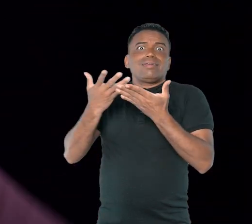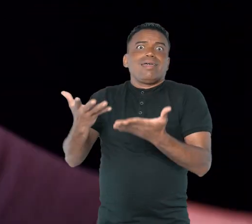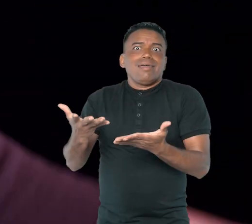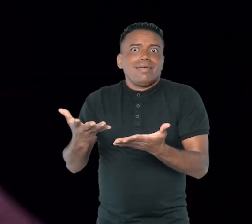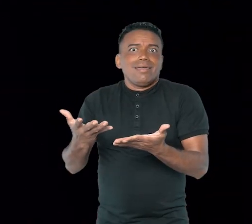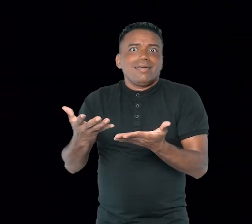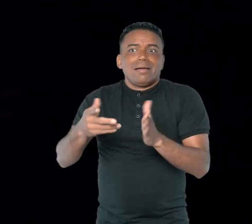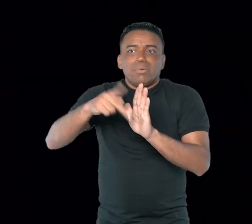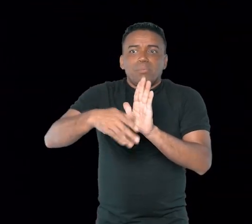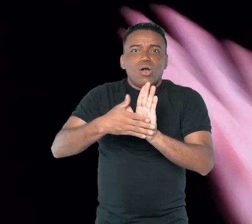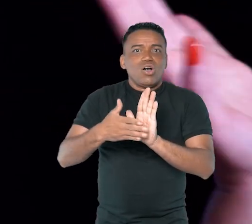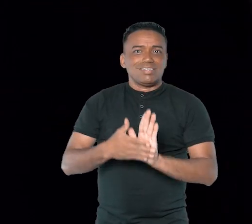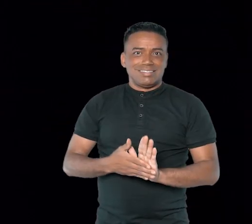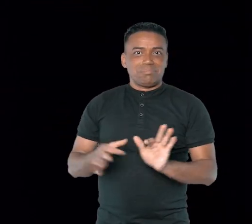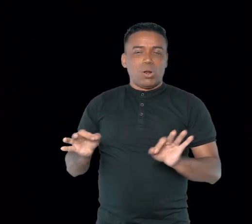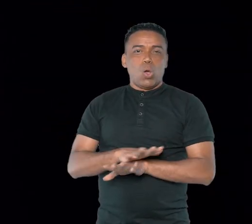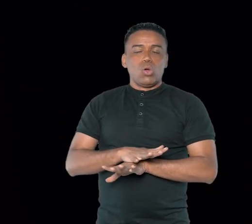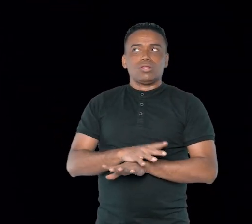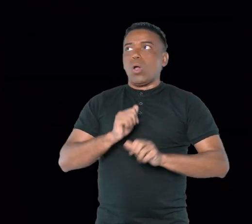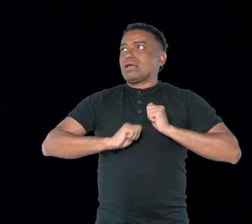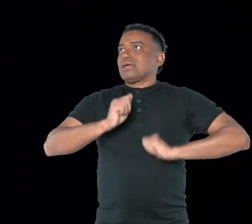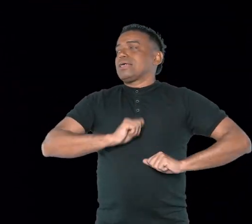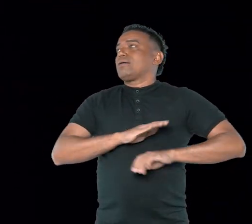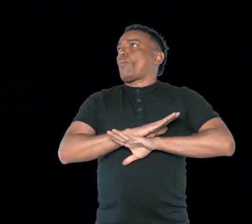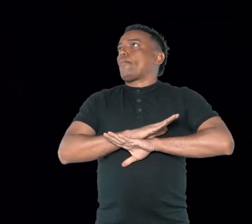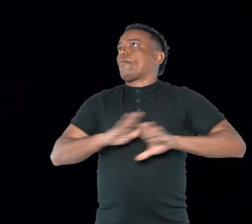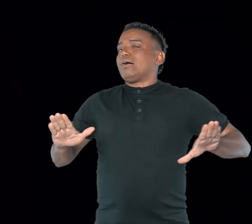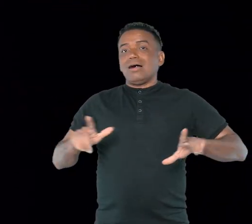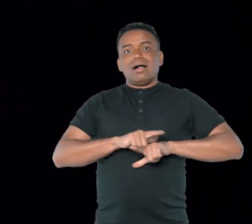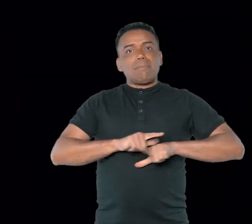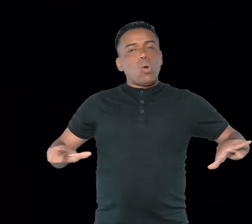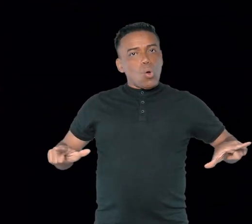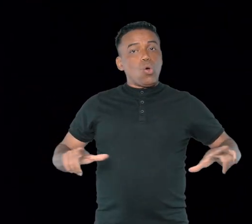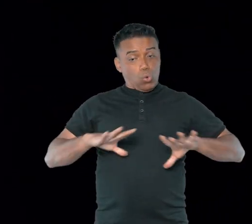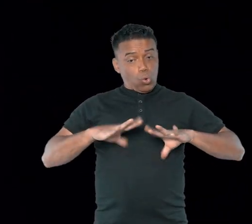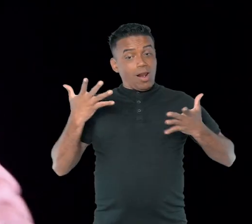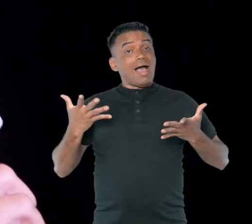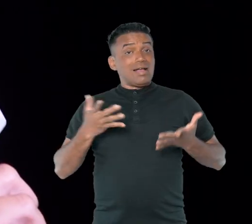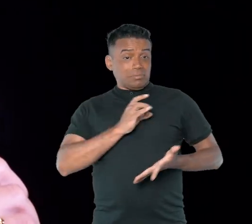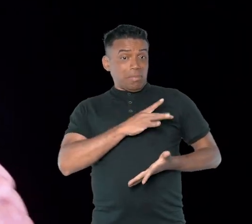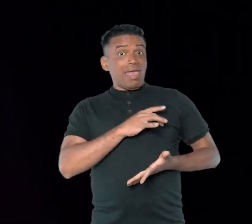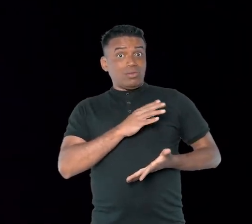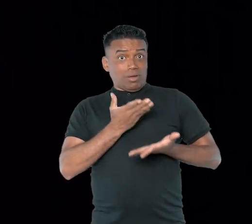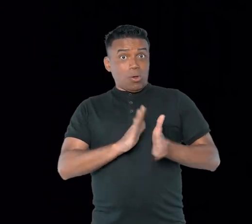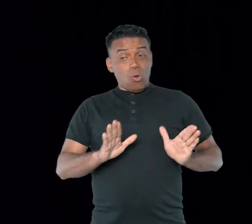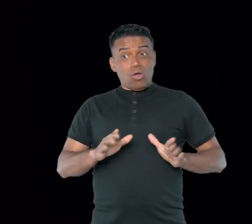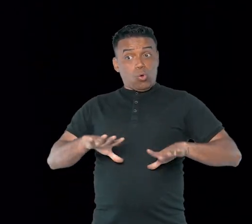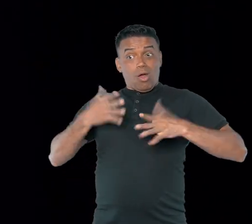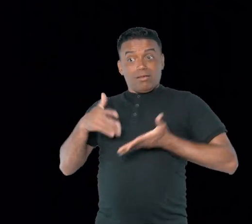que o livro estava pronto. Aí a ansiedade passou, o medo passou, a coragem veio e só virou alegria, né,